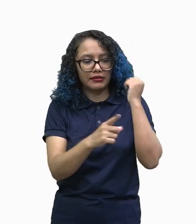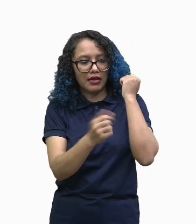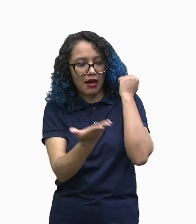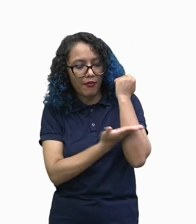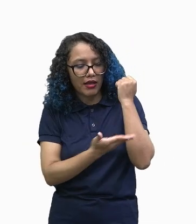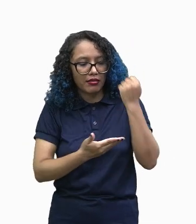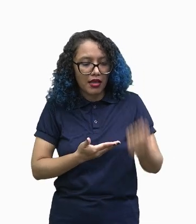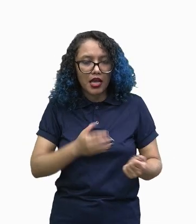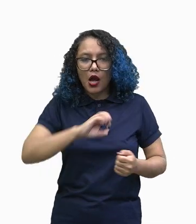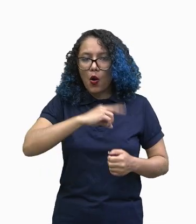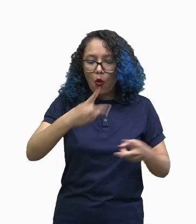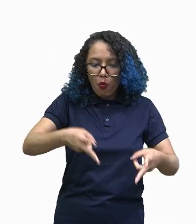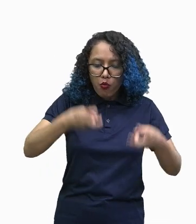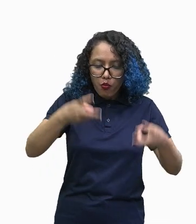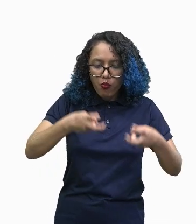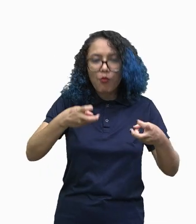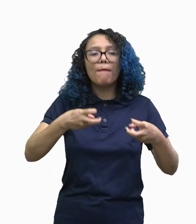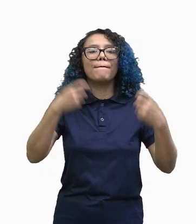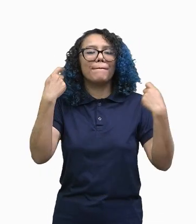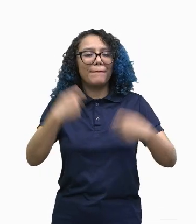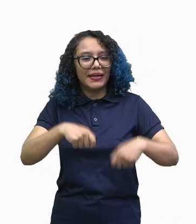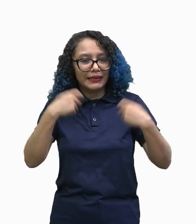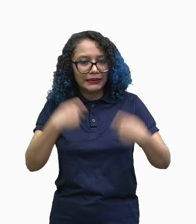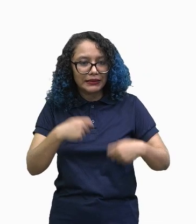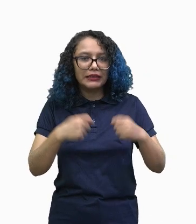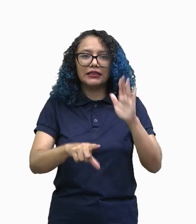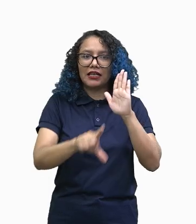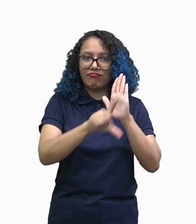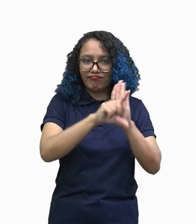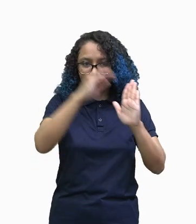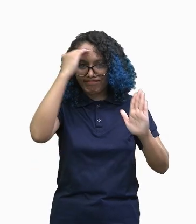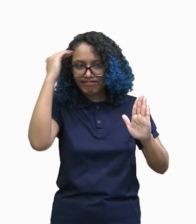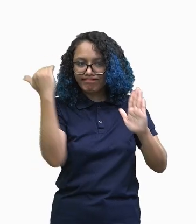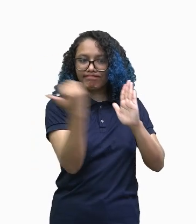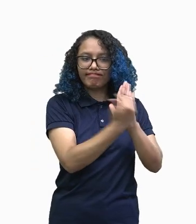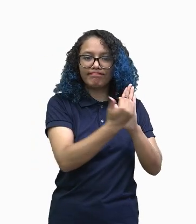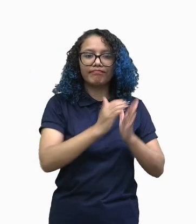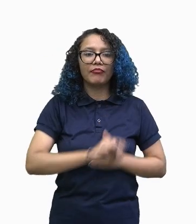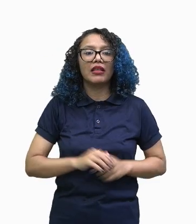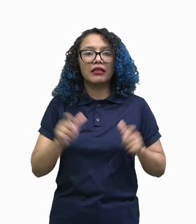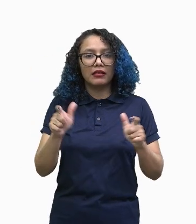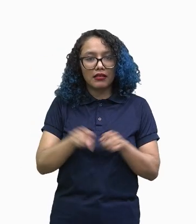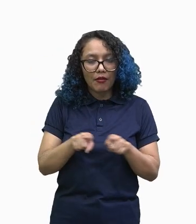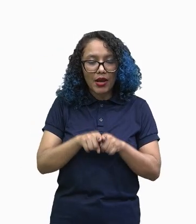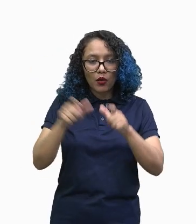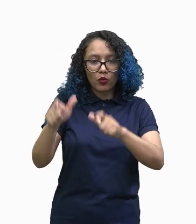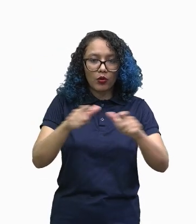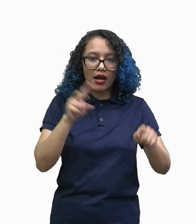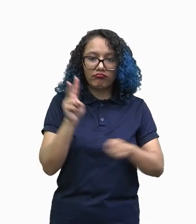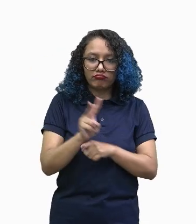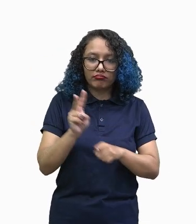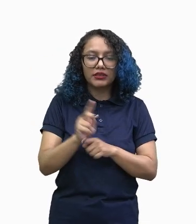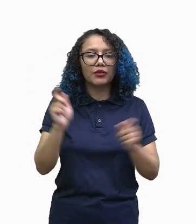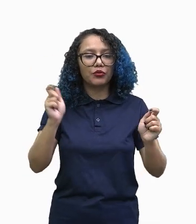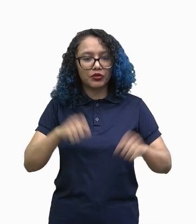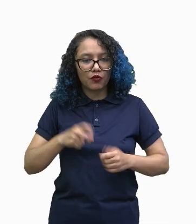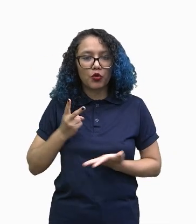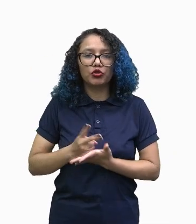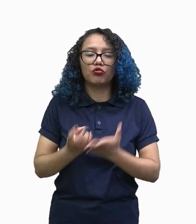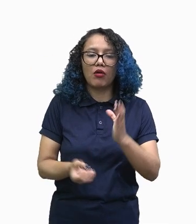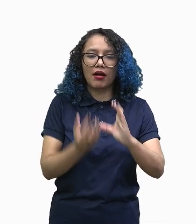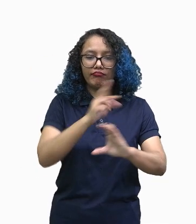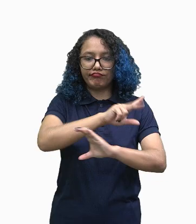necessário passar por essa legislação ambiental, além de unidades de conservação, né, áreas protegidas para manter a biodiversidade